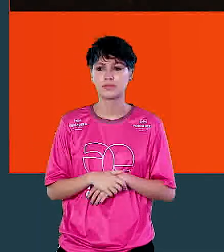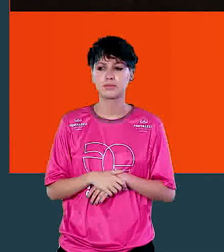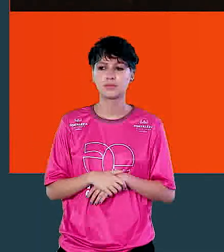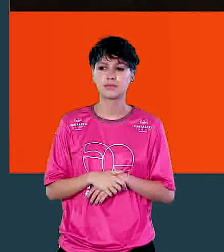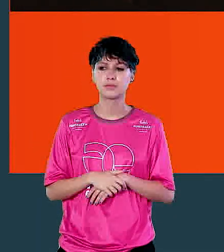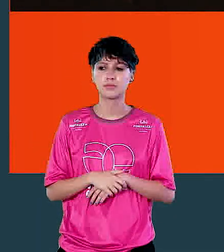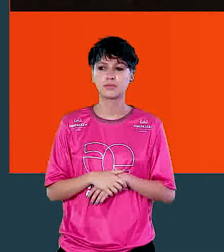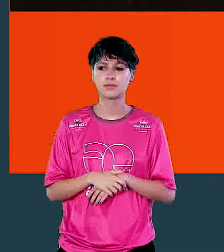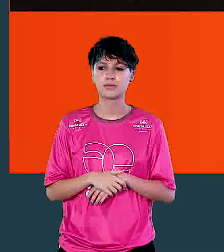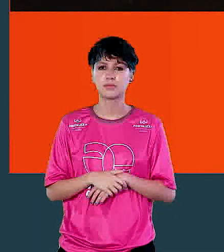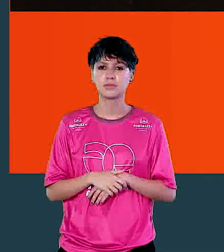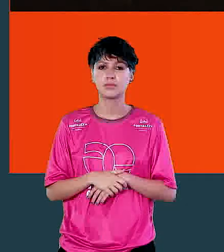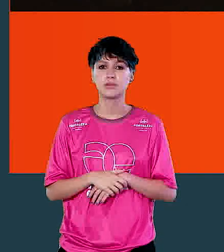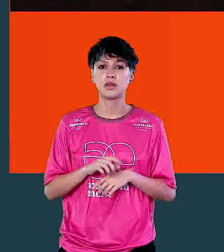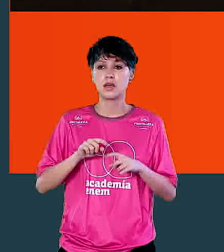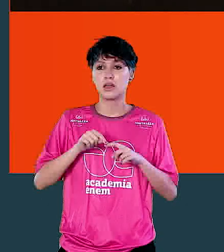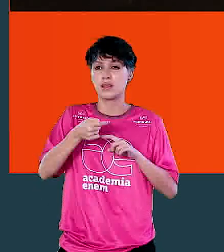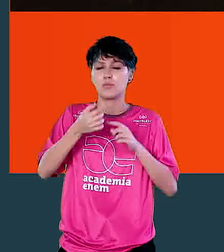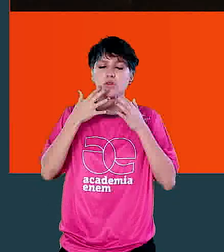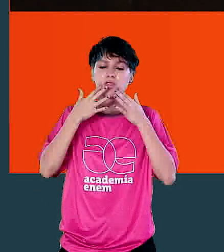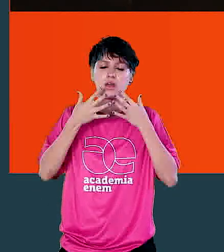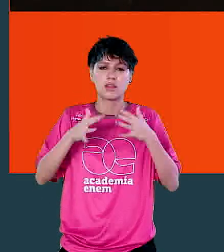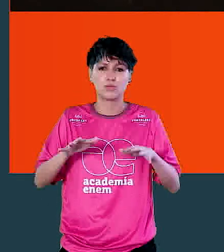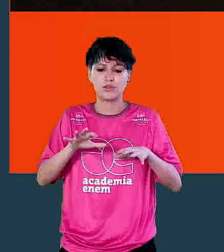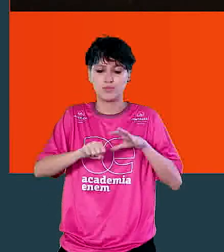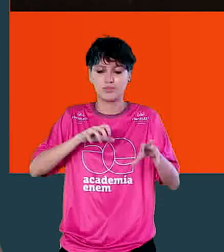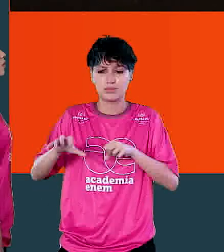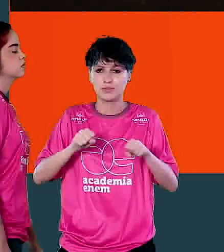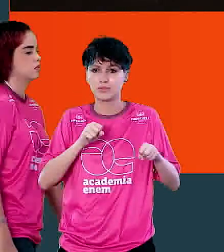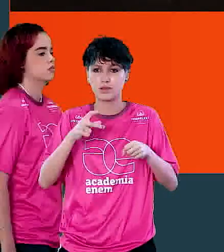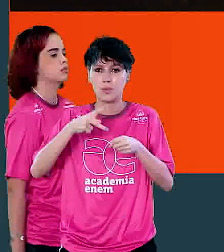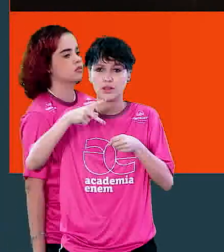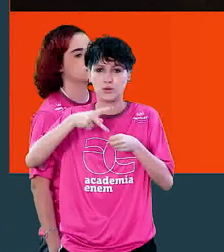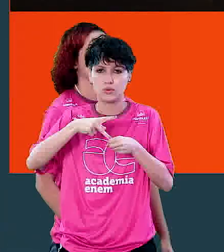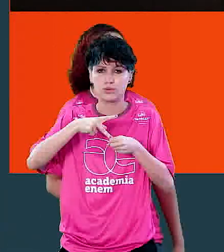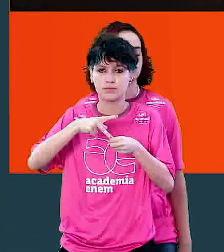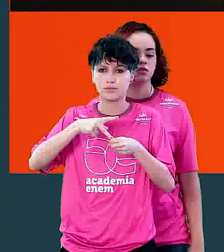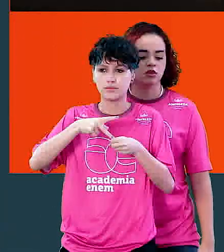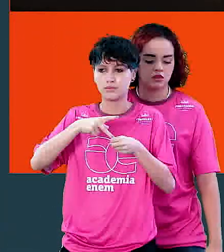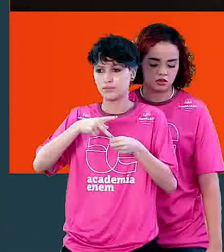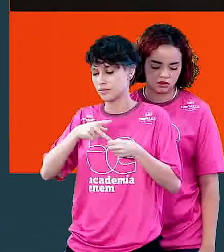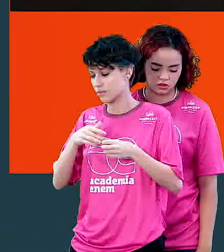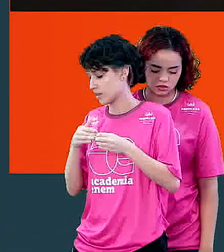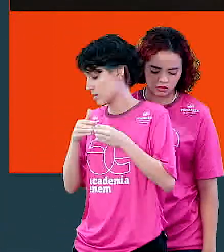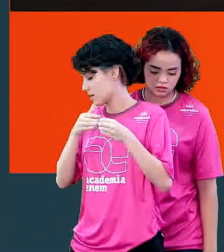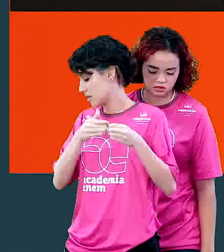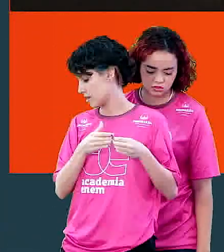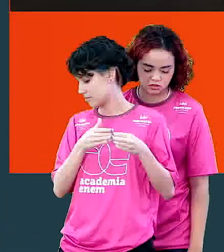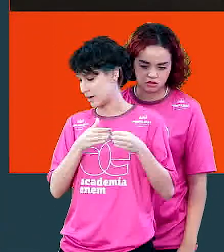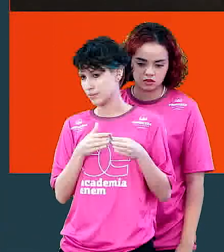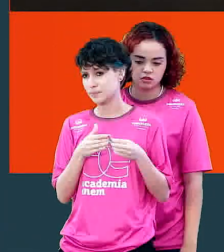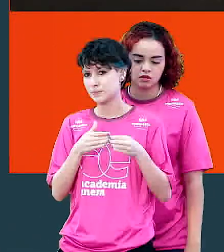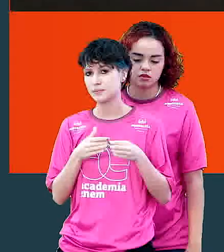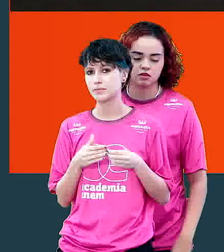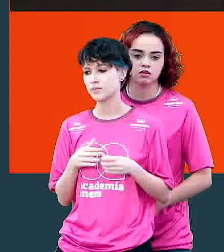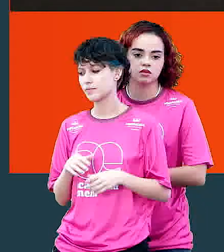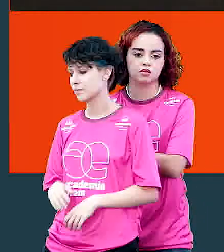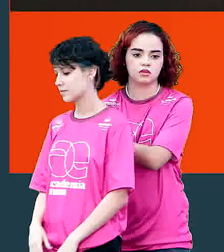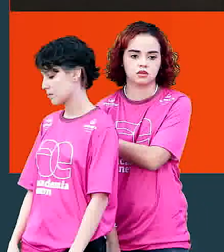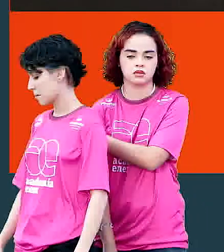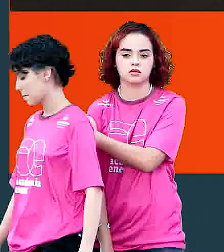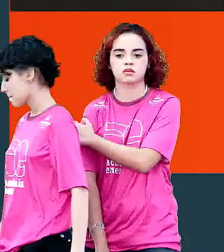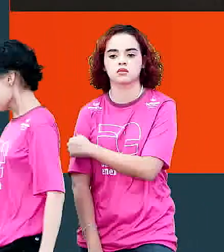Após ser extraído da natureza, olha essa questão importante. O petróleo é transportado para as refinarias